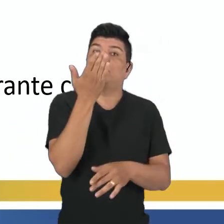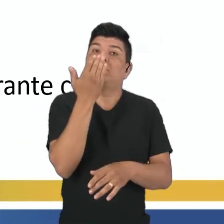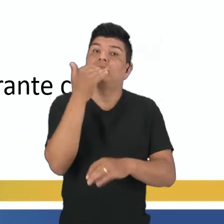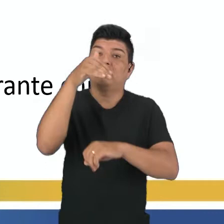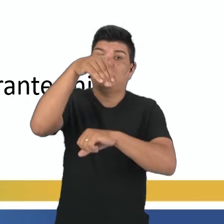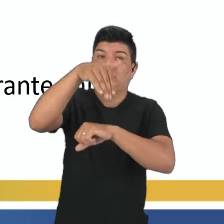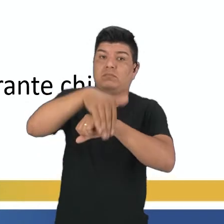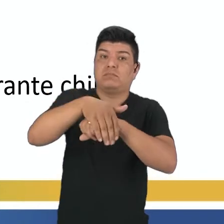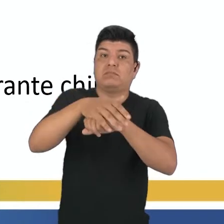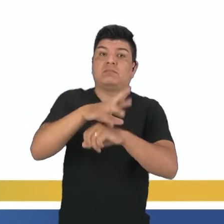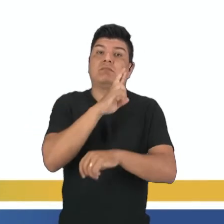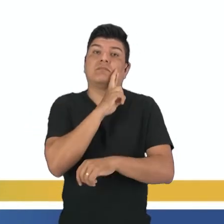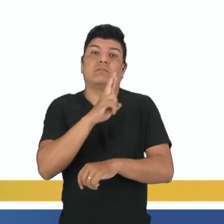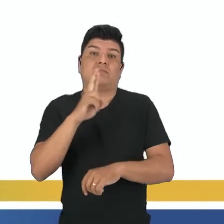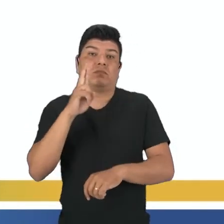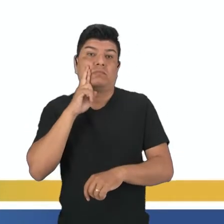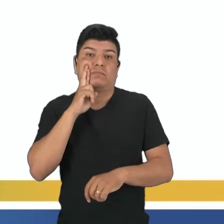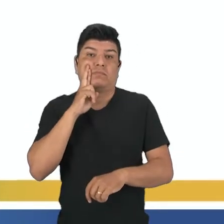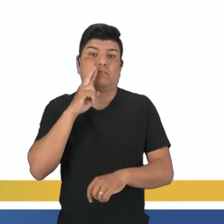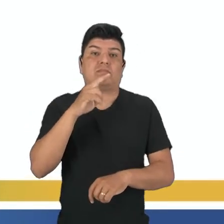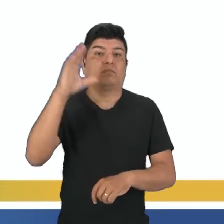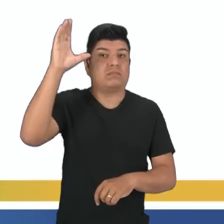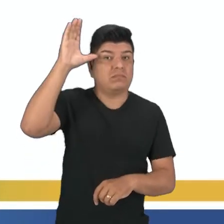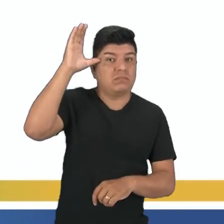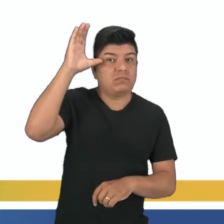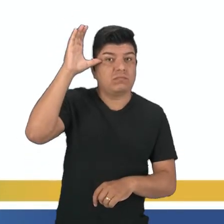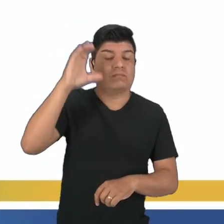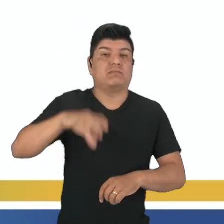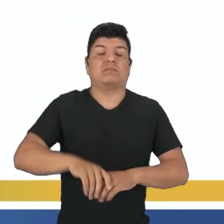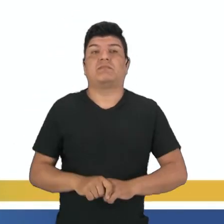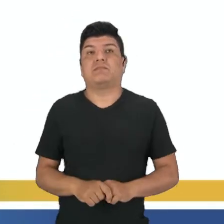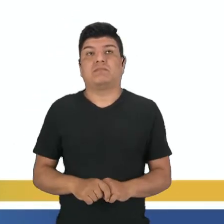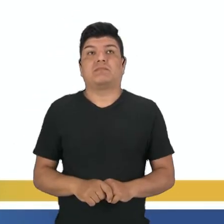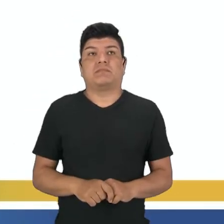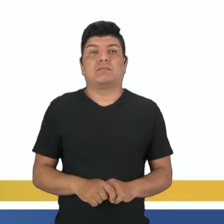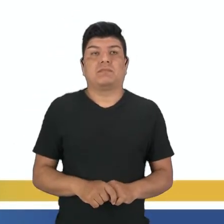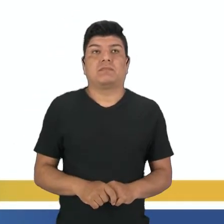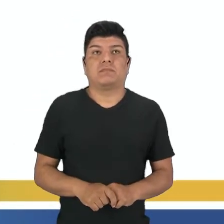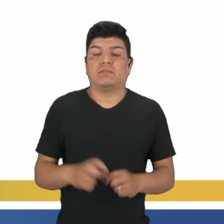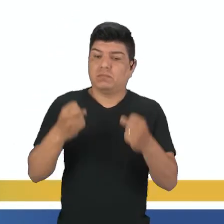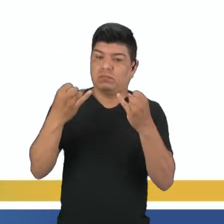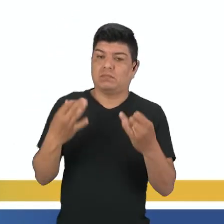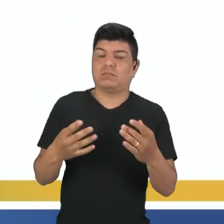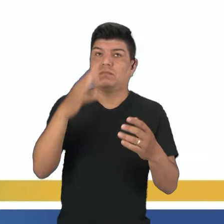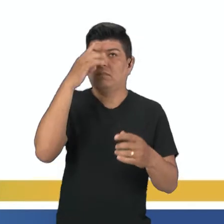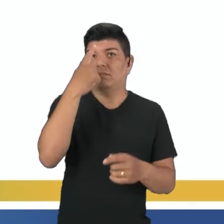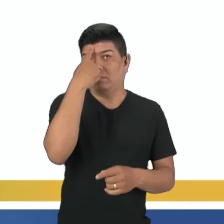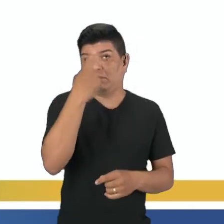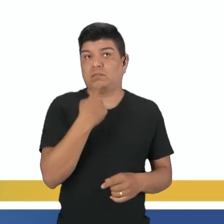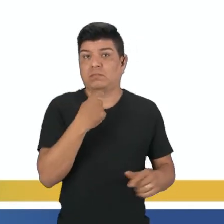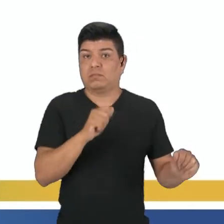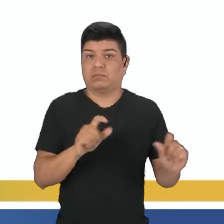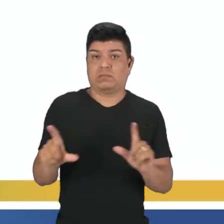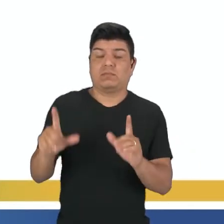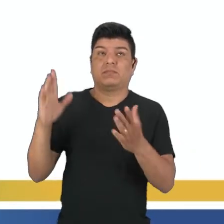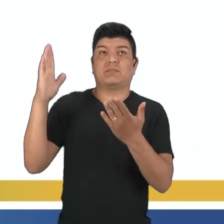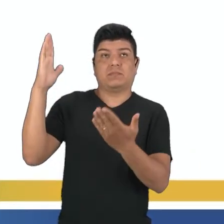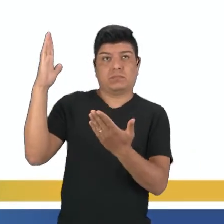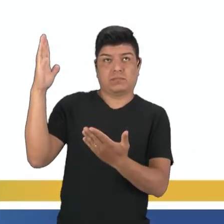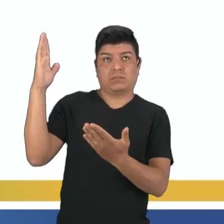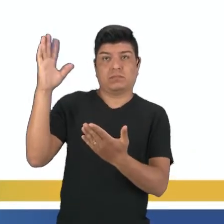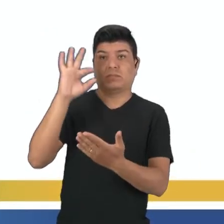restaurante chinês, tá, galerinha? E aí, né, como eu havia dito anteriormente, essa imagem aí, ela revela aí